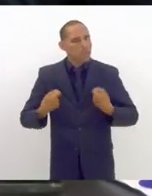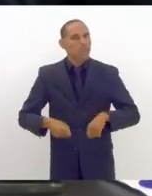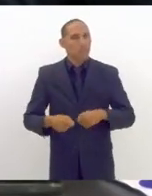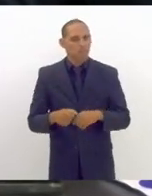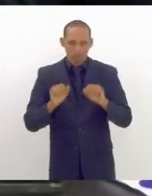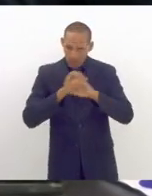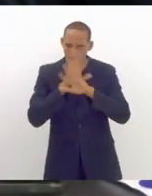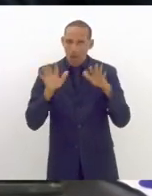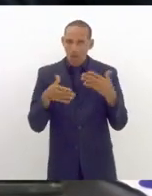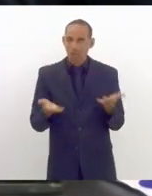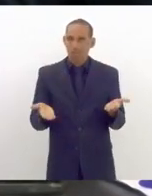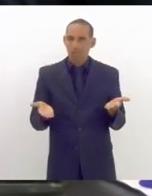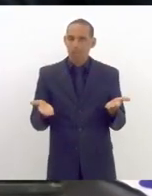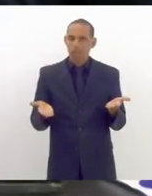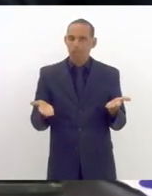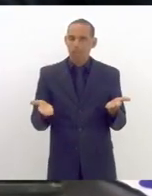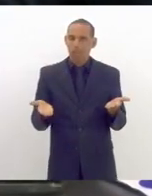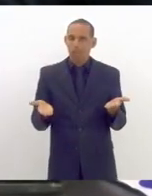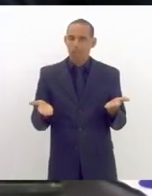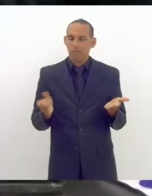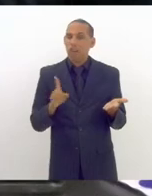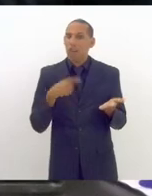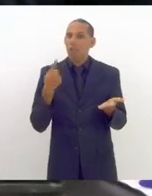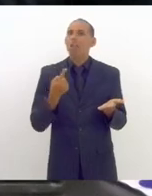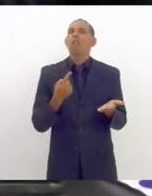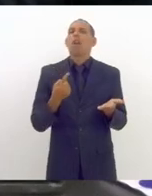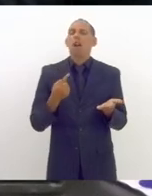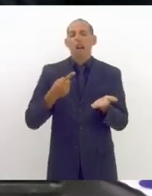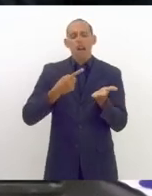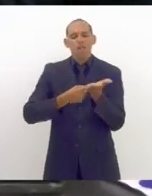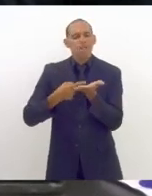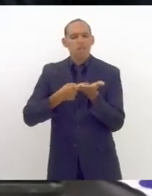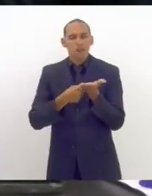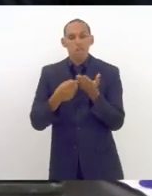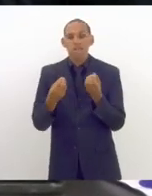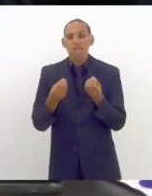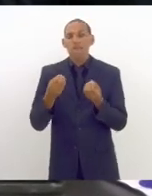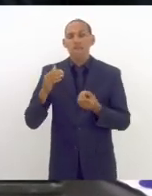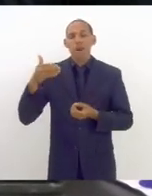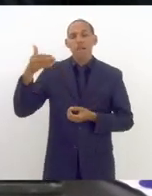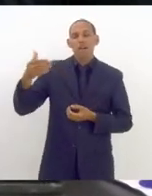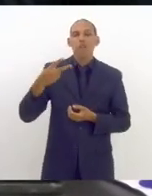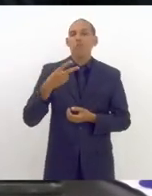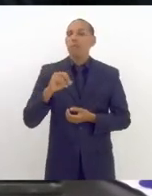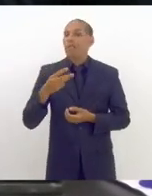não tá nós fomos lá e costuramos um acordo para 2026